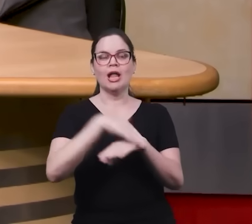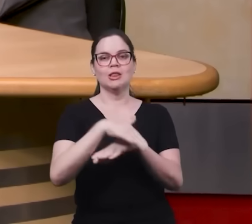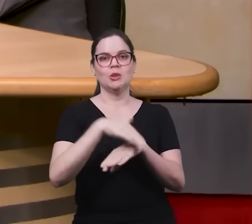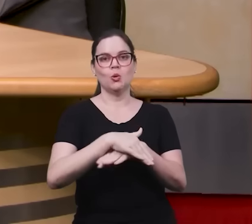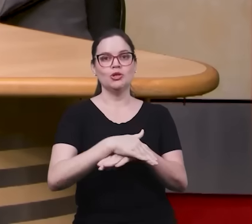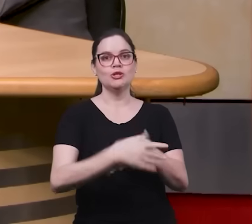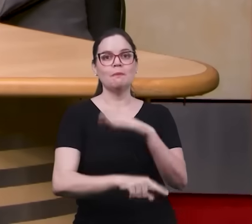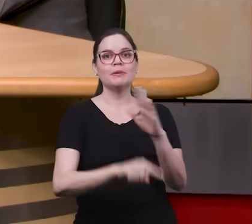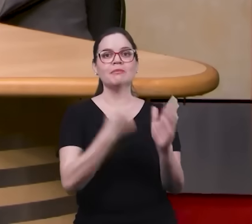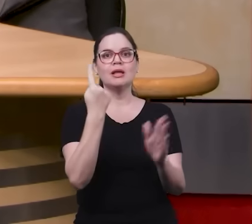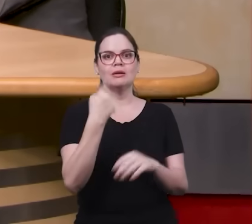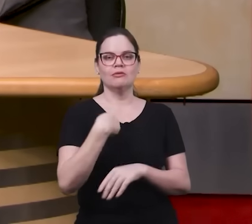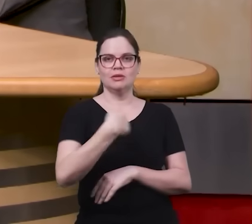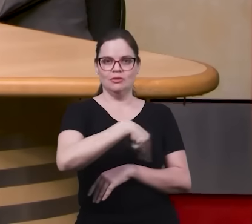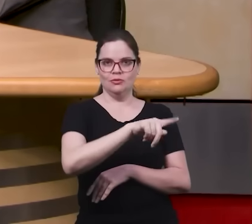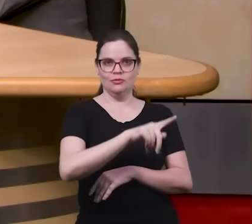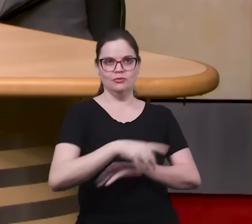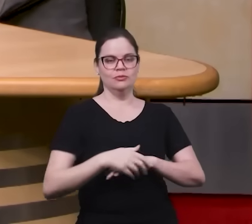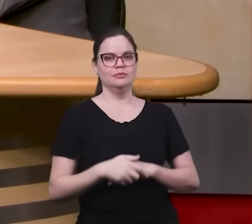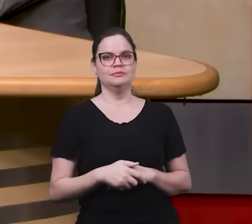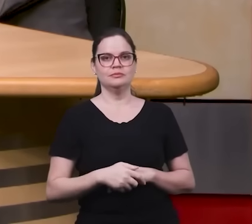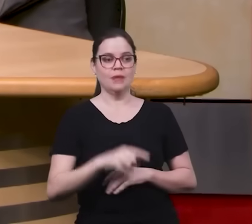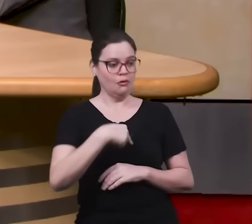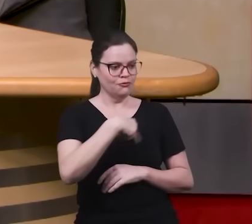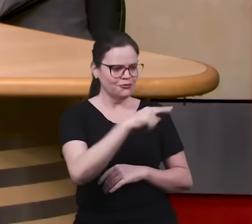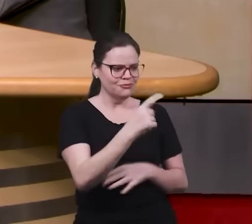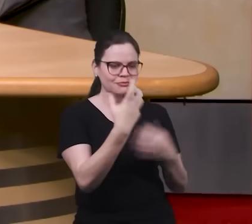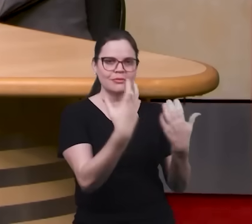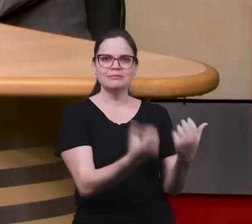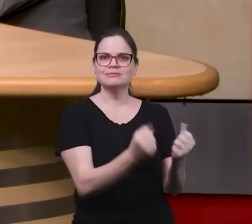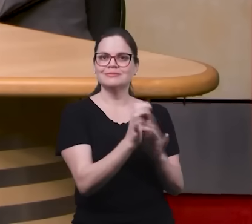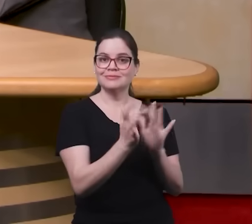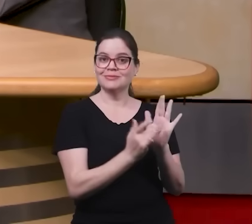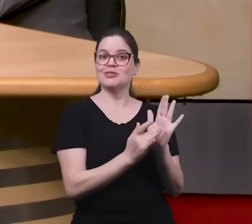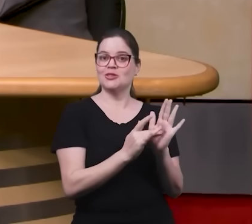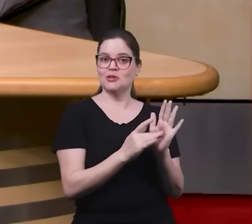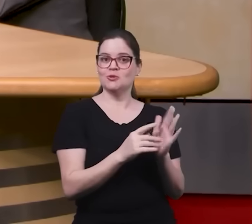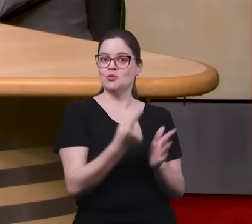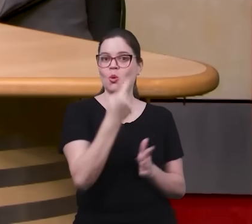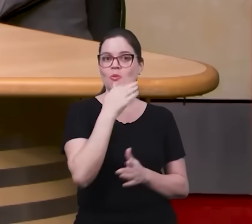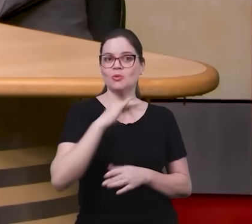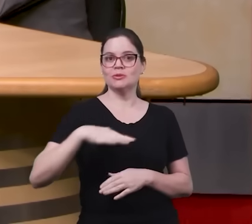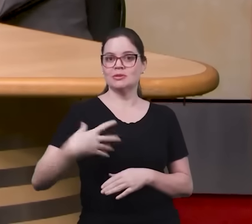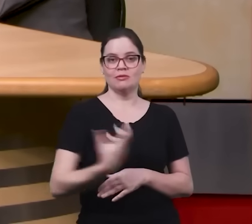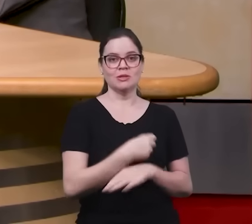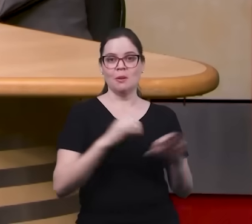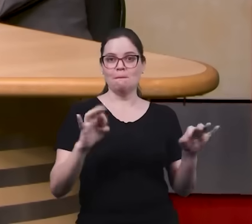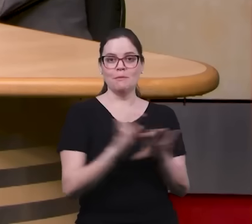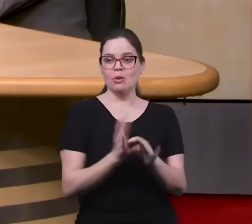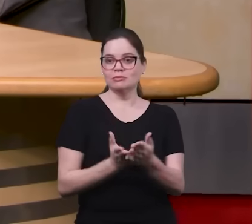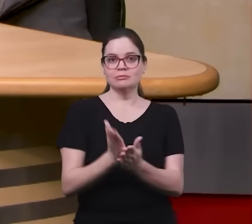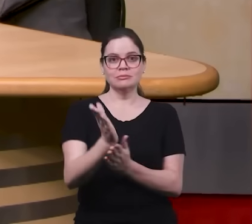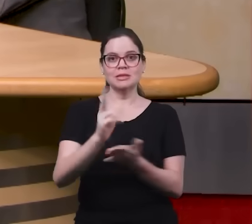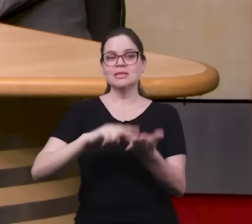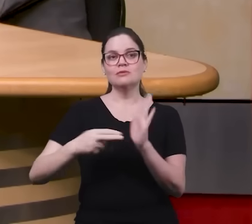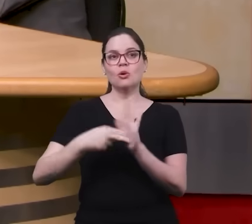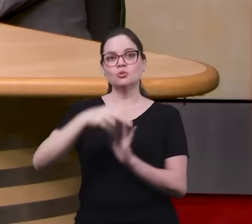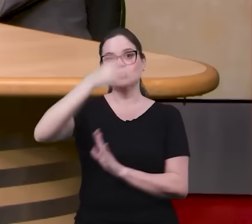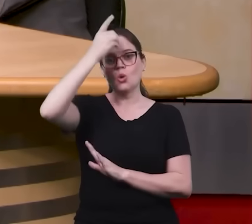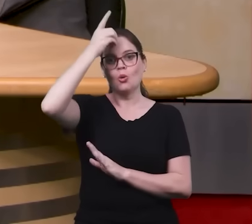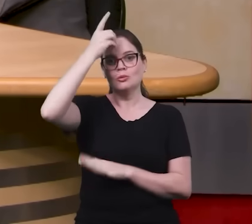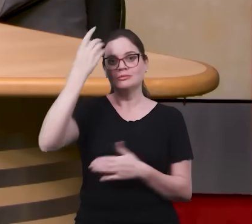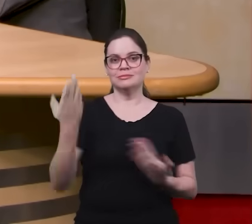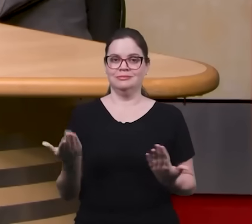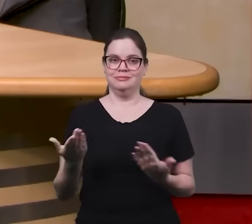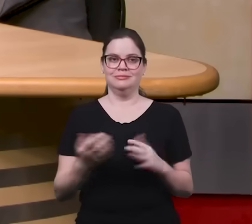noite, foi pela primeira vez, aceitei Jesus como Salvador e pronto, estou caminhando. Então foi a partir de um dom